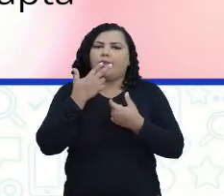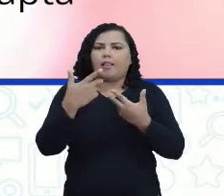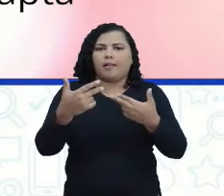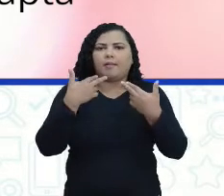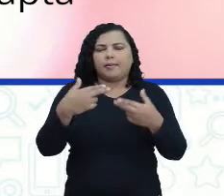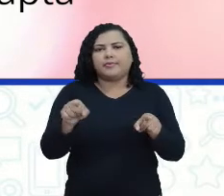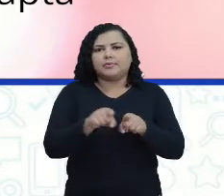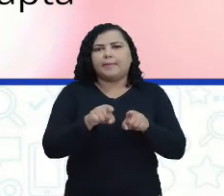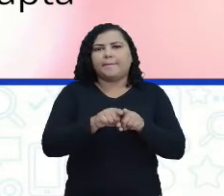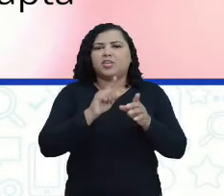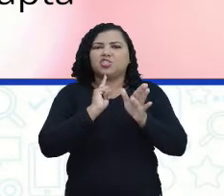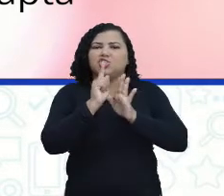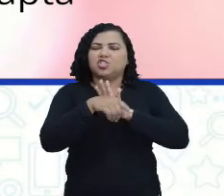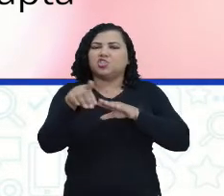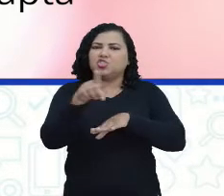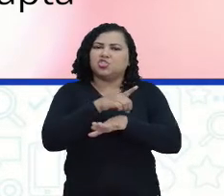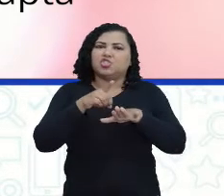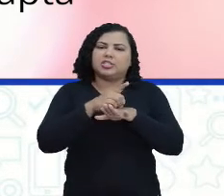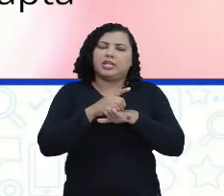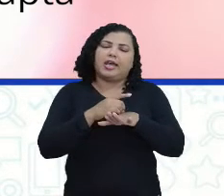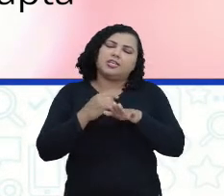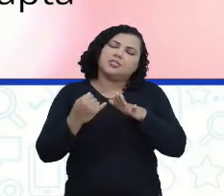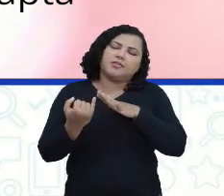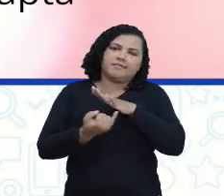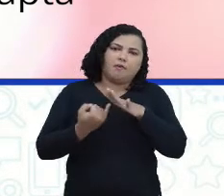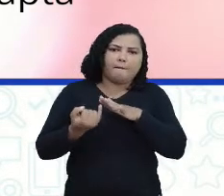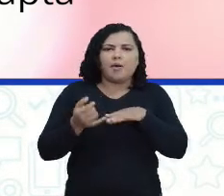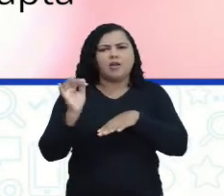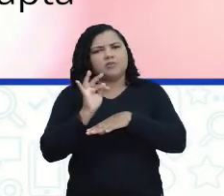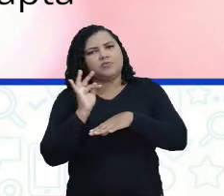mais ou menos formais. E a língua, ela